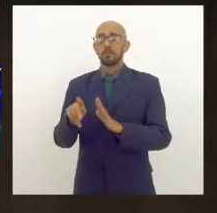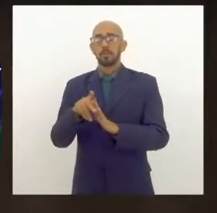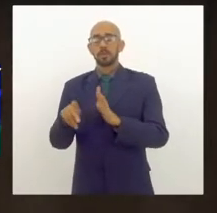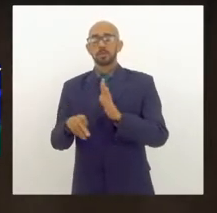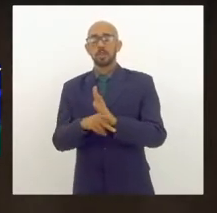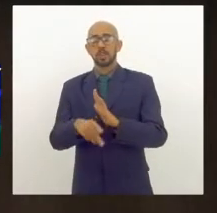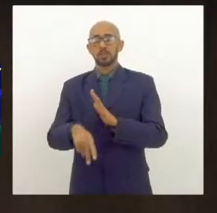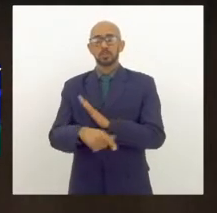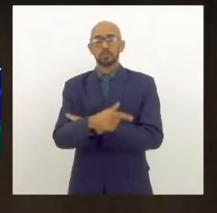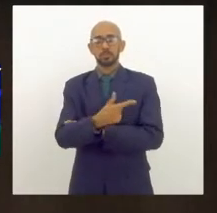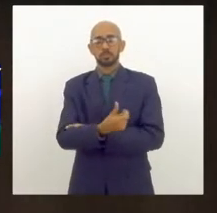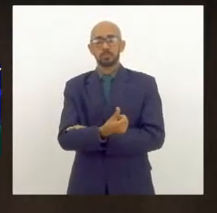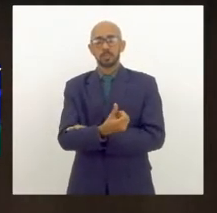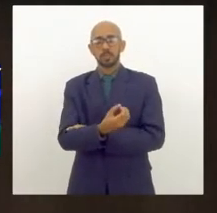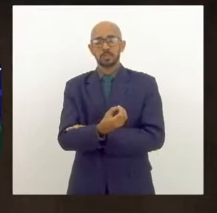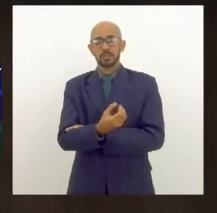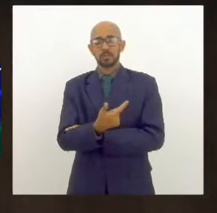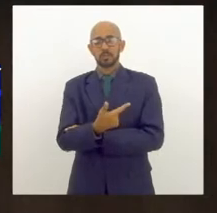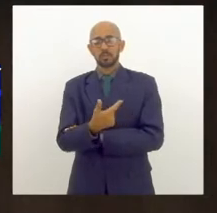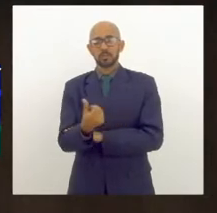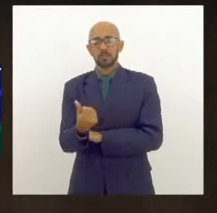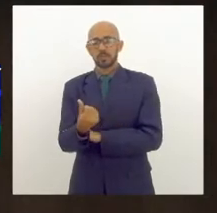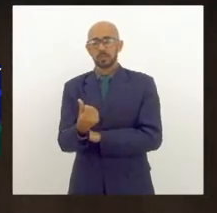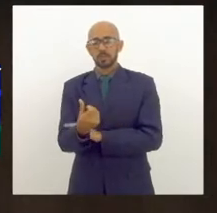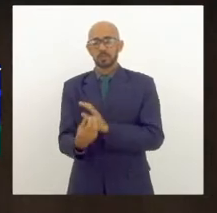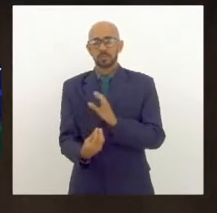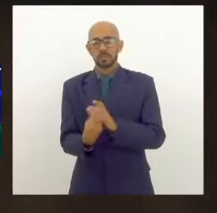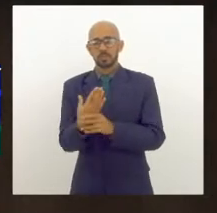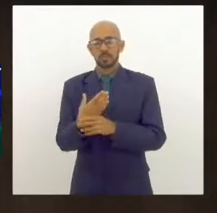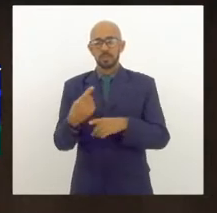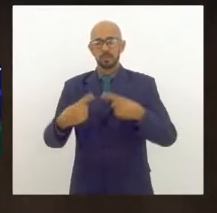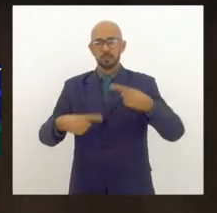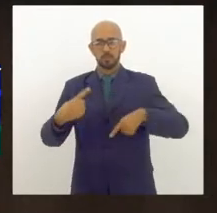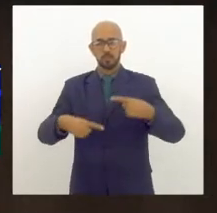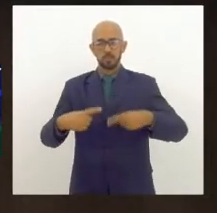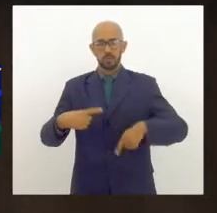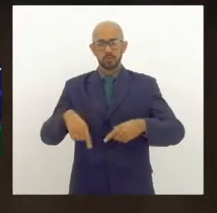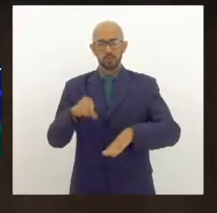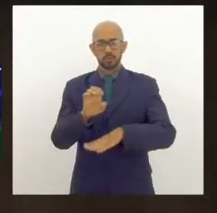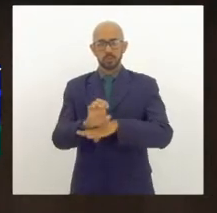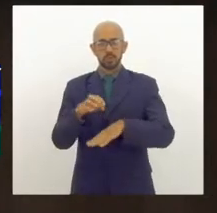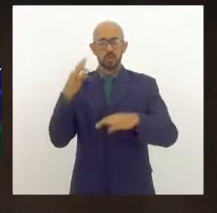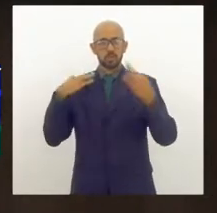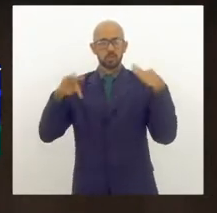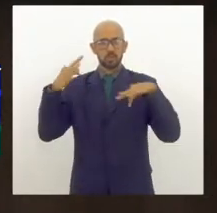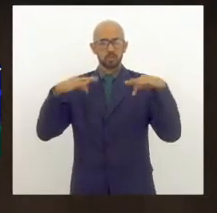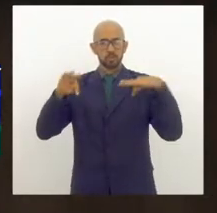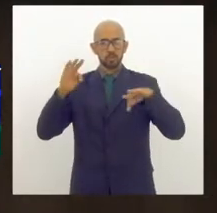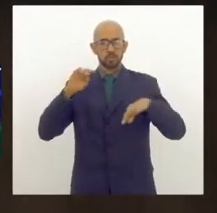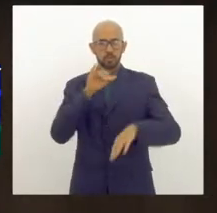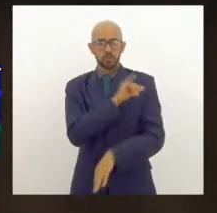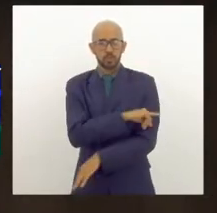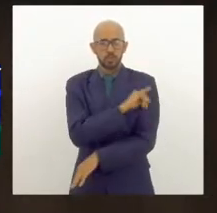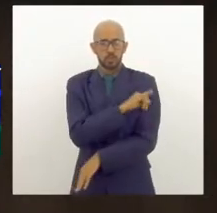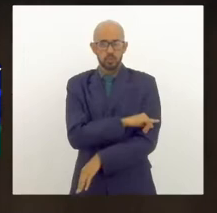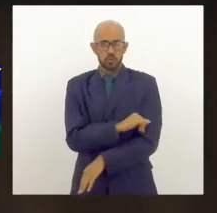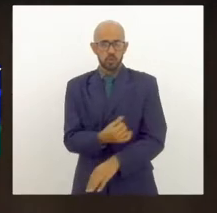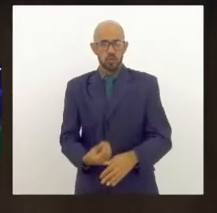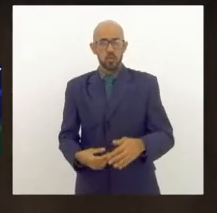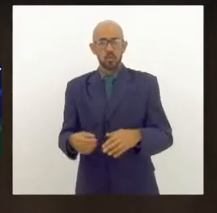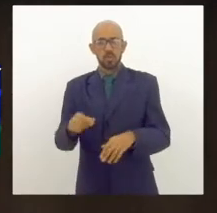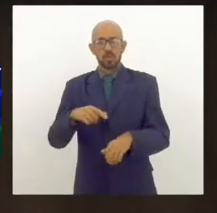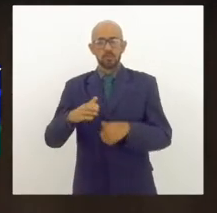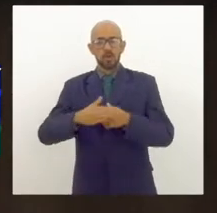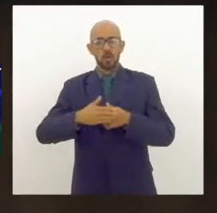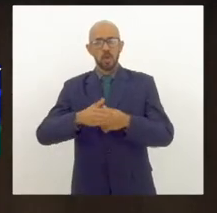lei 6026, que institui a política estadual de turismo do Rio de Janeiro, teve a autoria